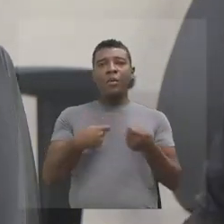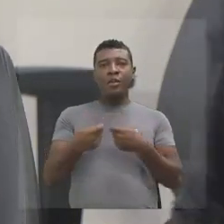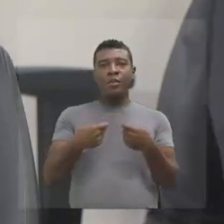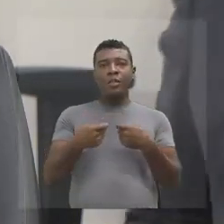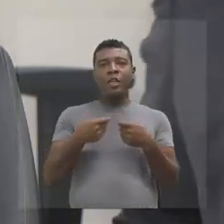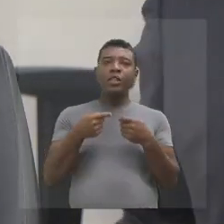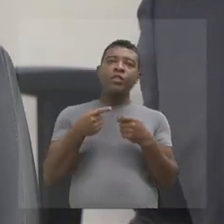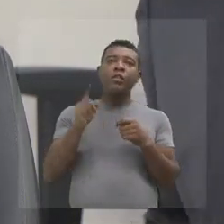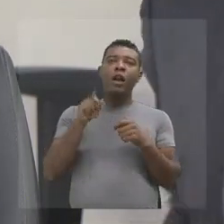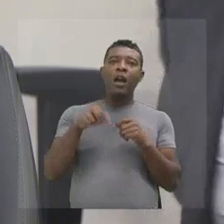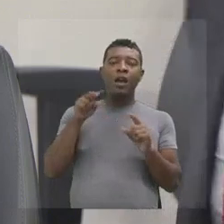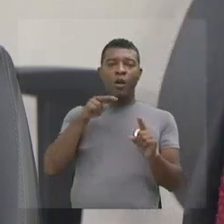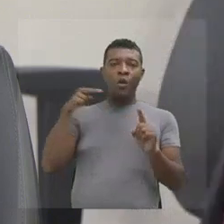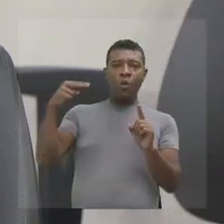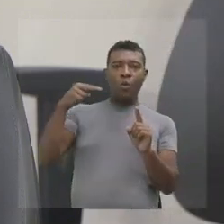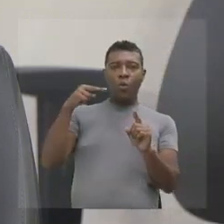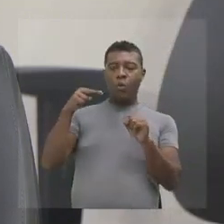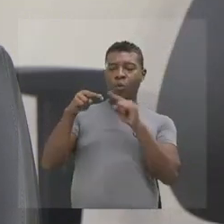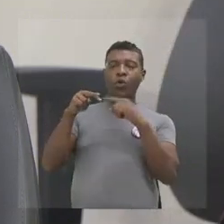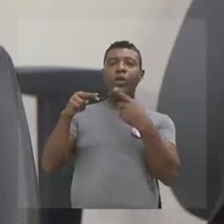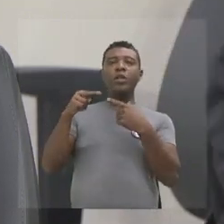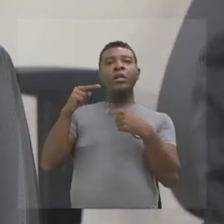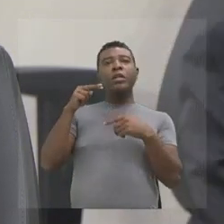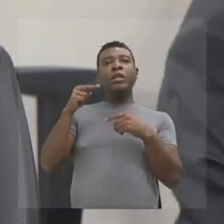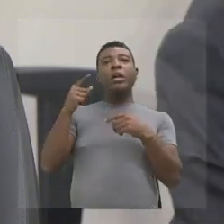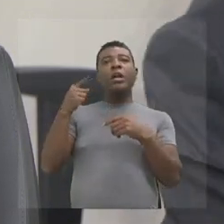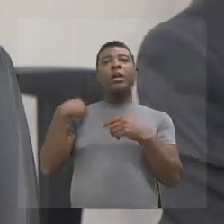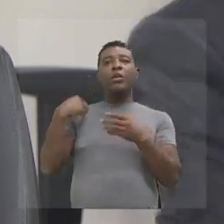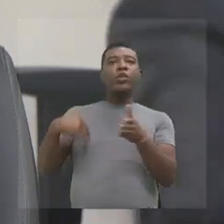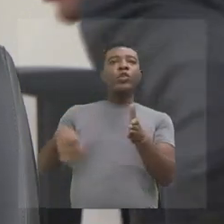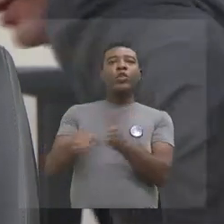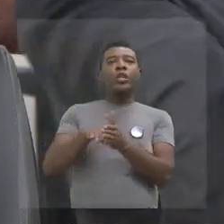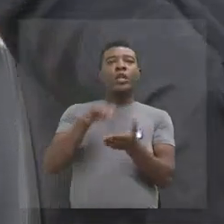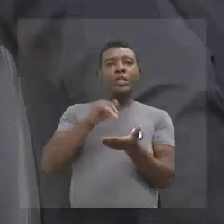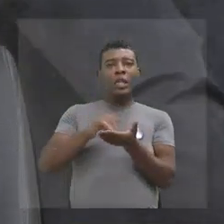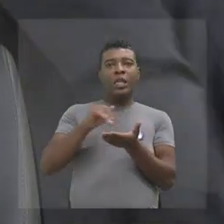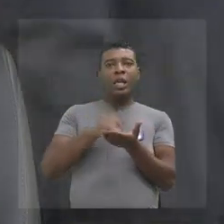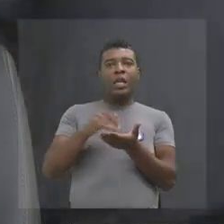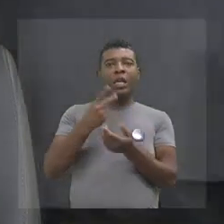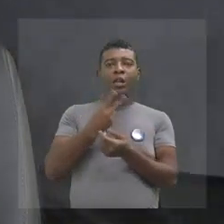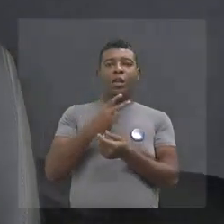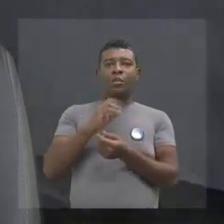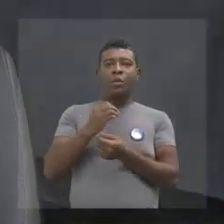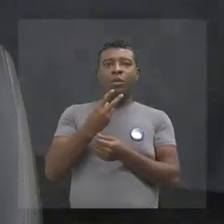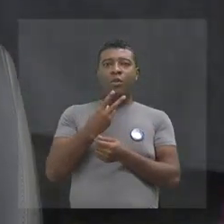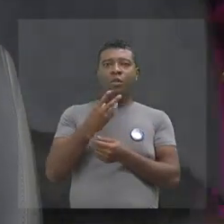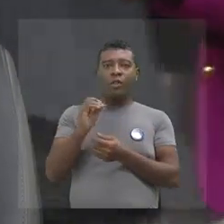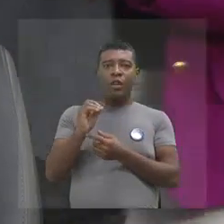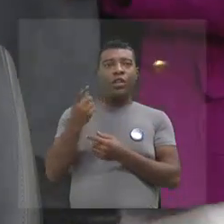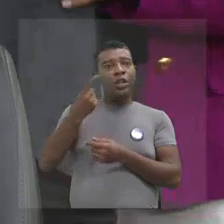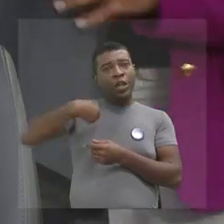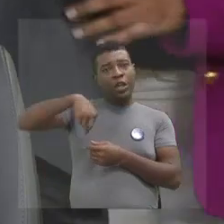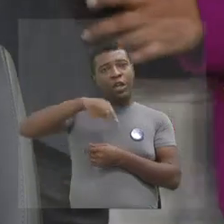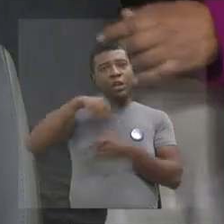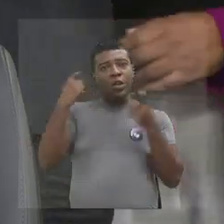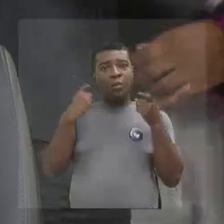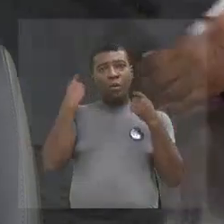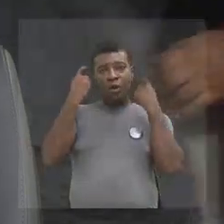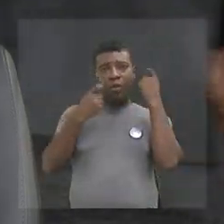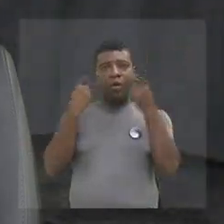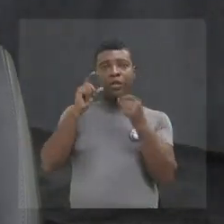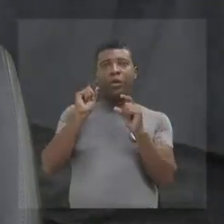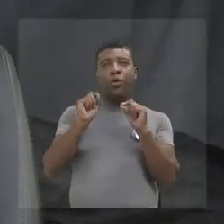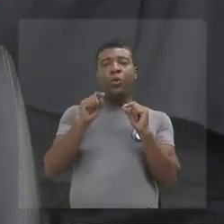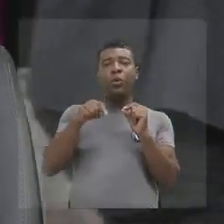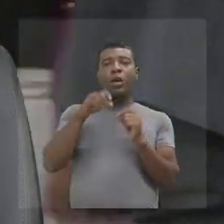olhar quando cheguei a secretaria em 2020 uma das nossas grandes preocupações é que o sistema não fosse o